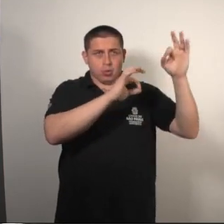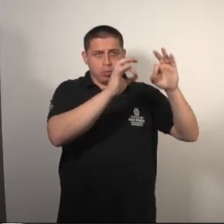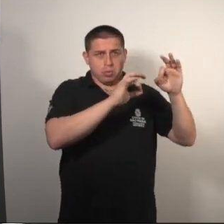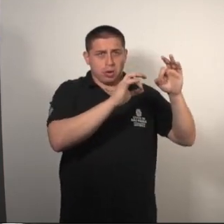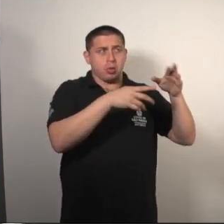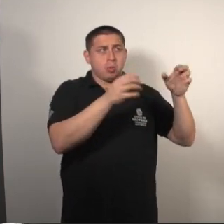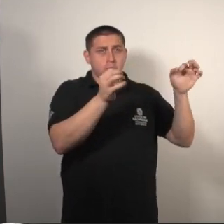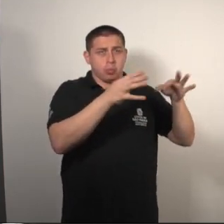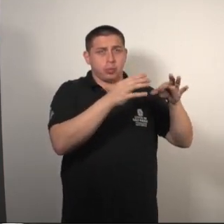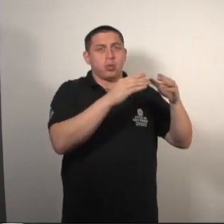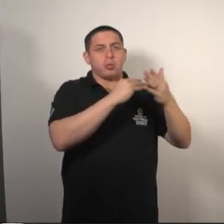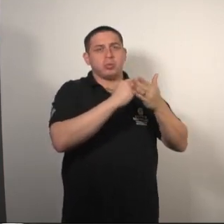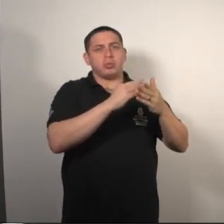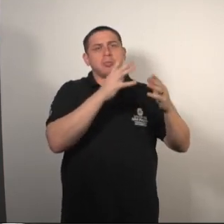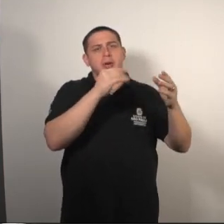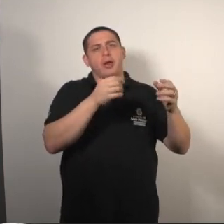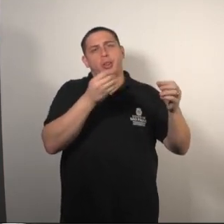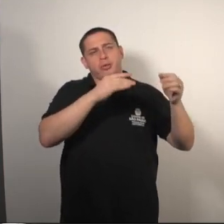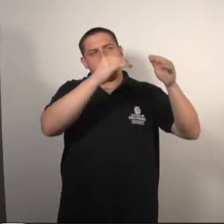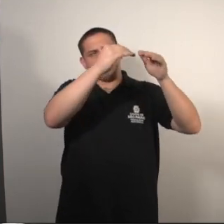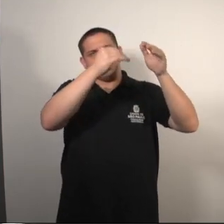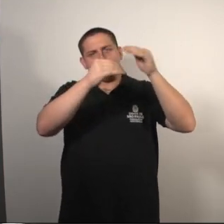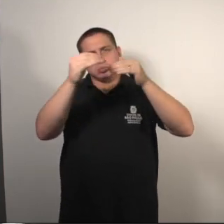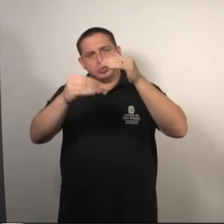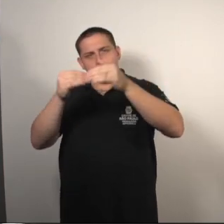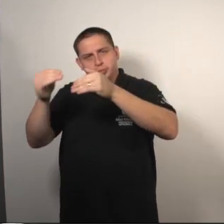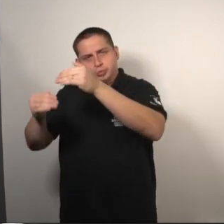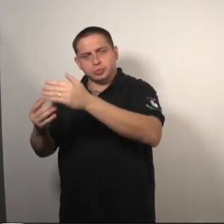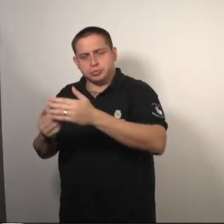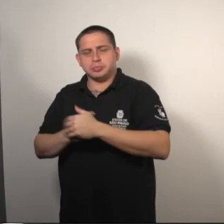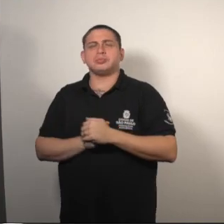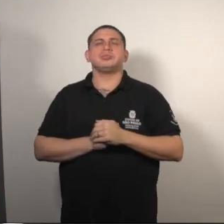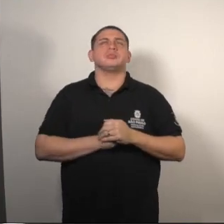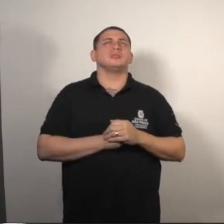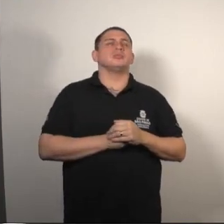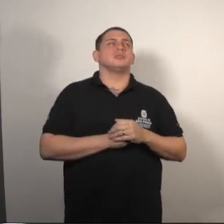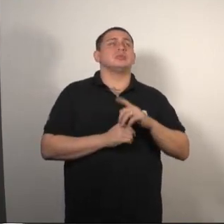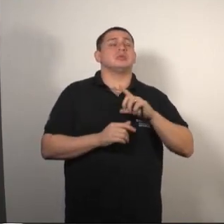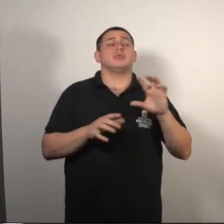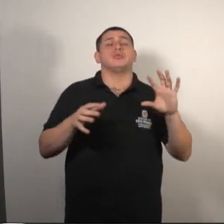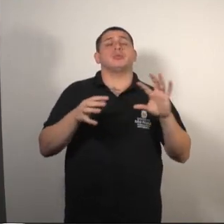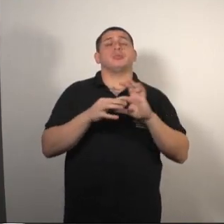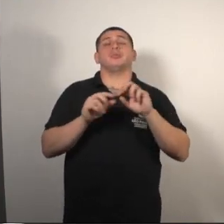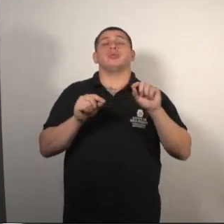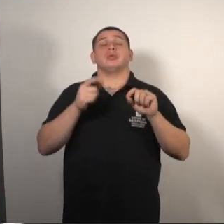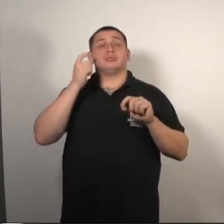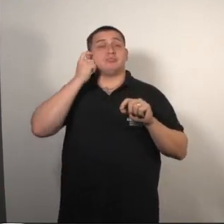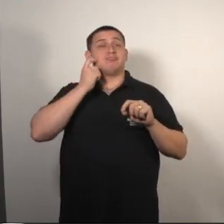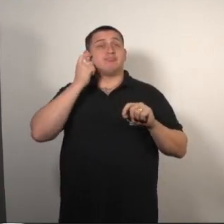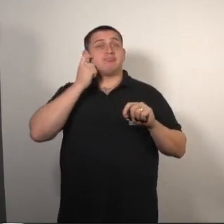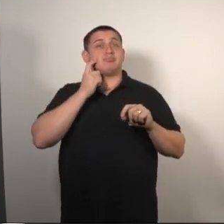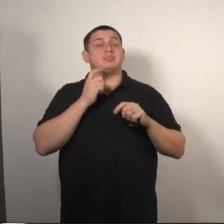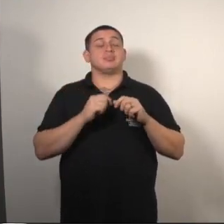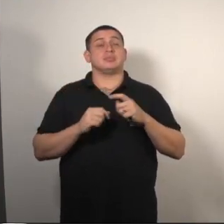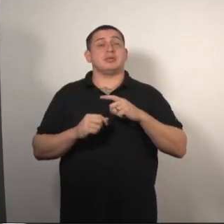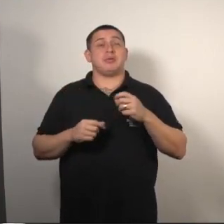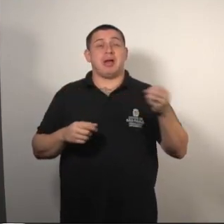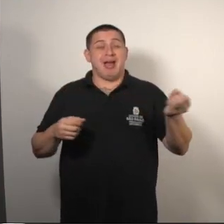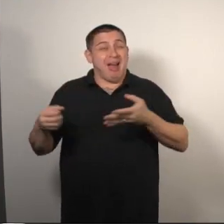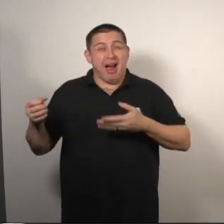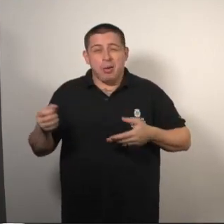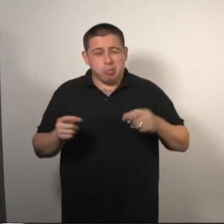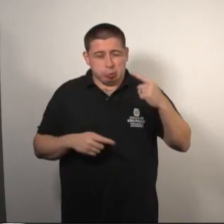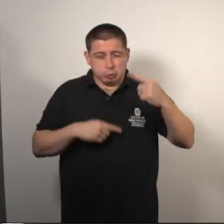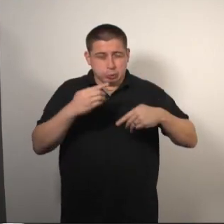gente, a partir de 2021, com o apoio do prefeito Ricardo Nunes, nós conseguimos dar maior velocidade